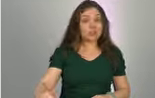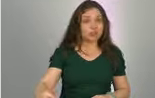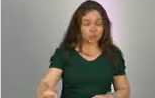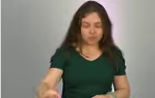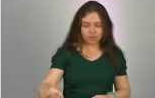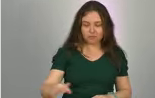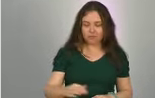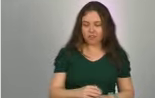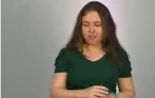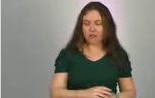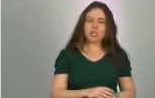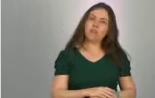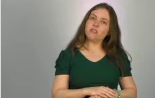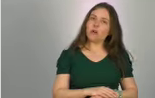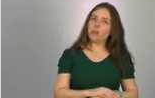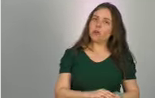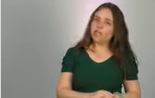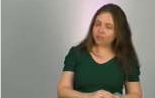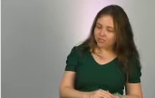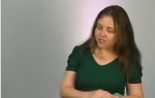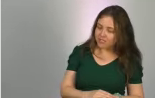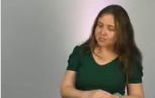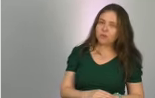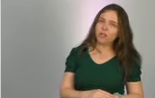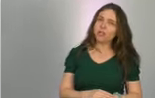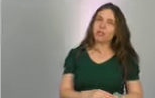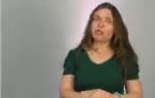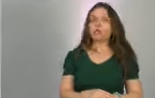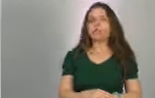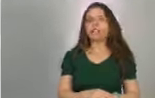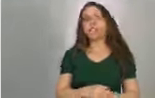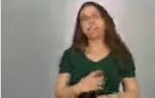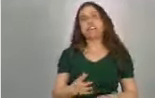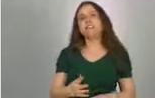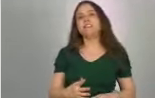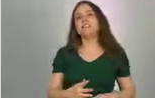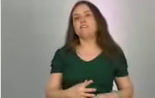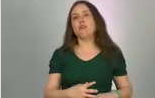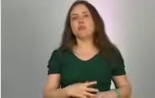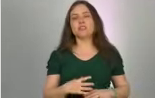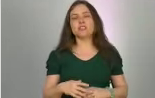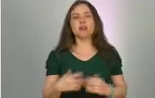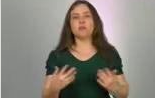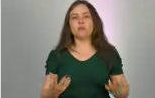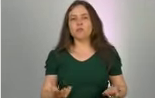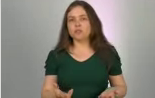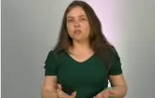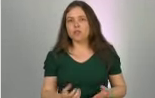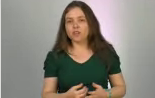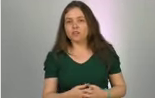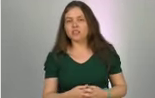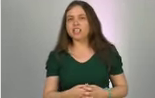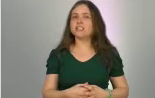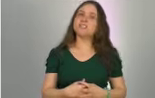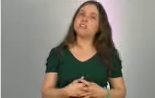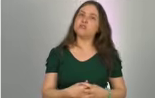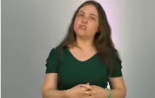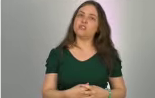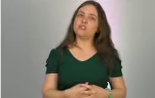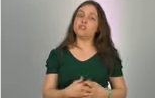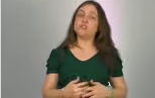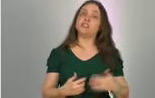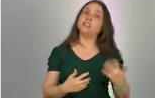a paz antes disso eu queria contar um pouquinho da nossa história para que você entenda como nós acabamos nos envolvendo